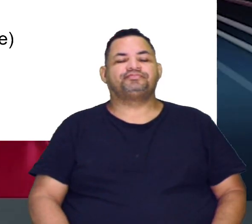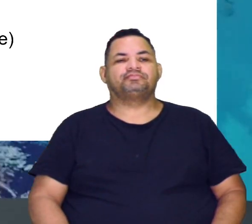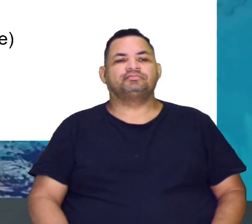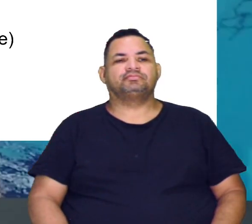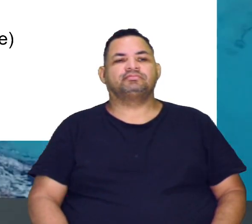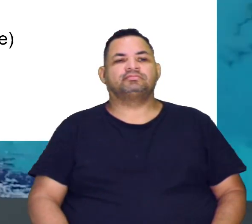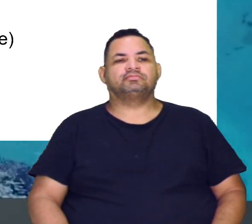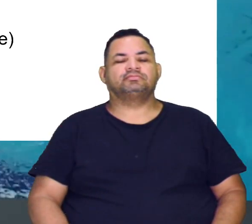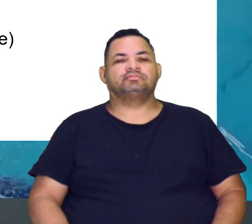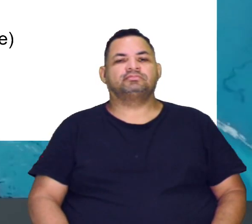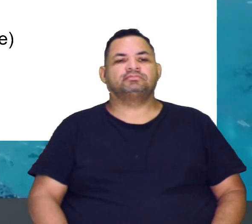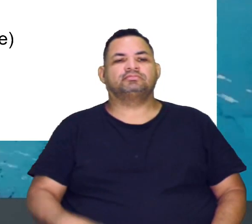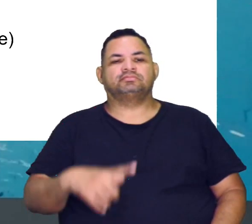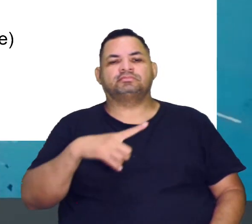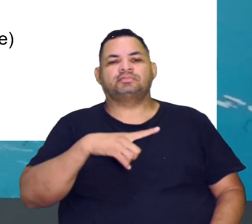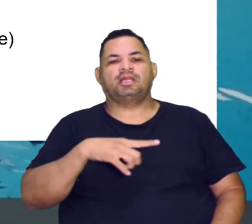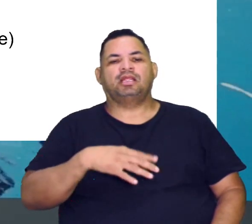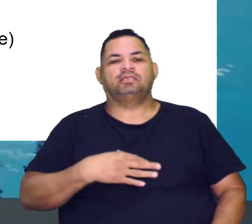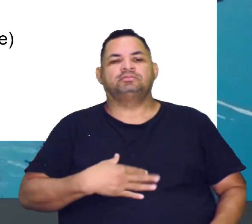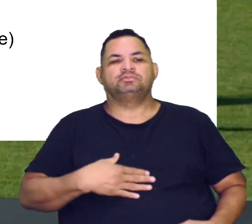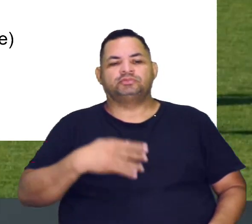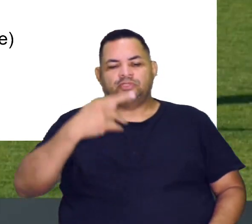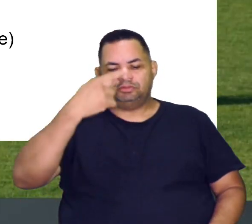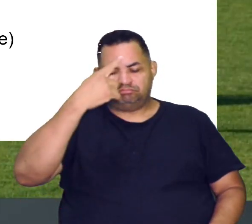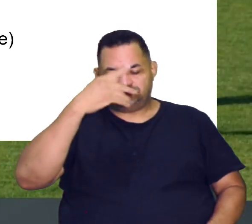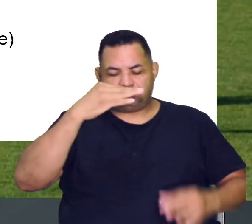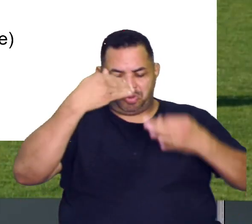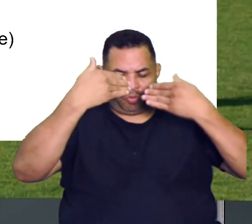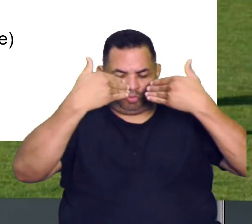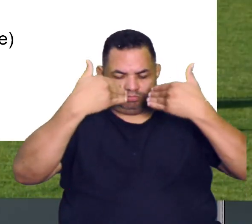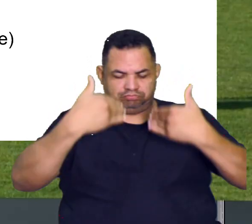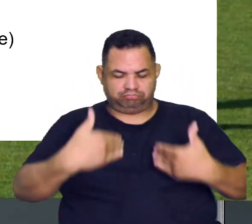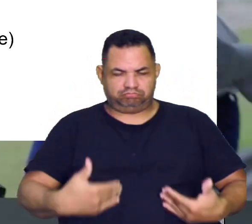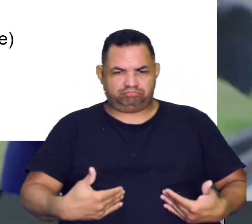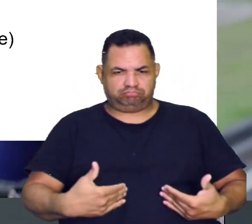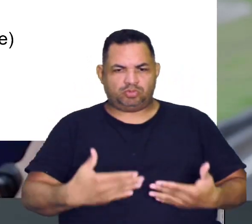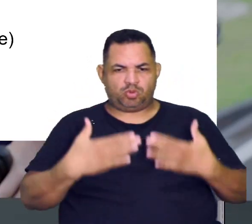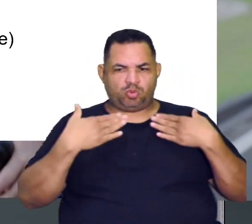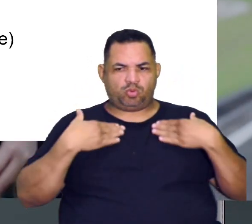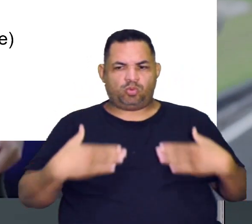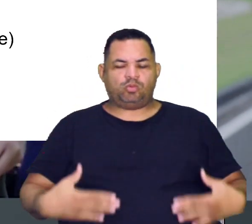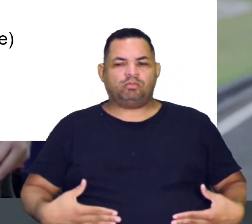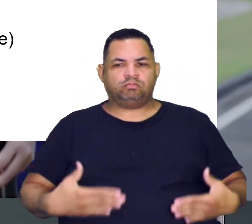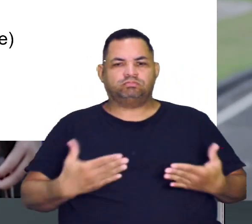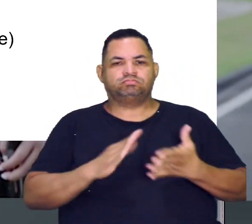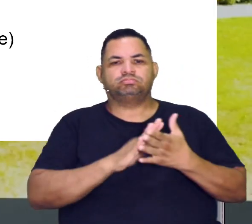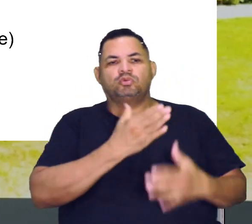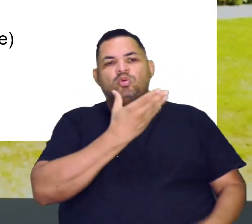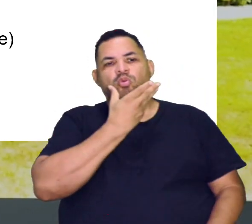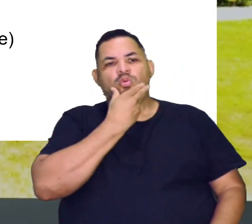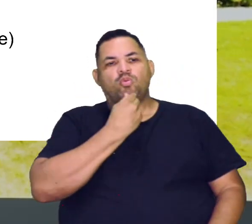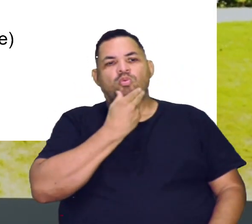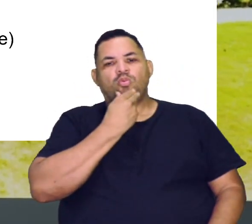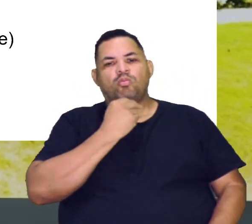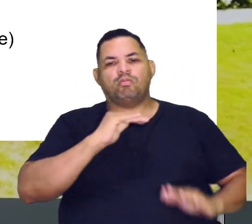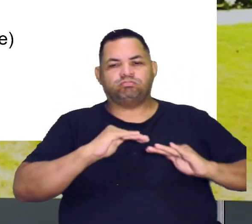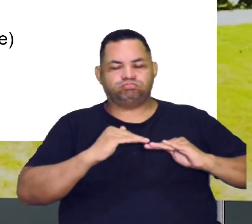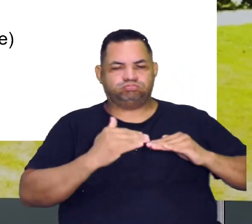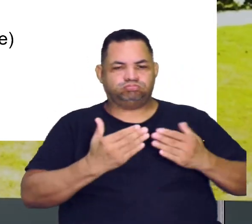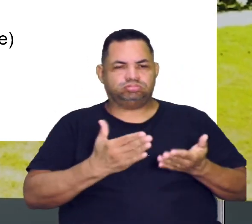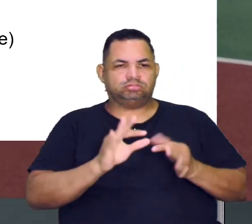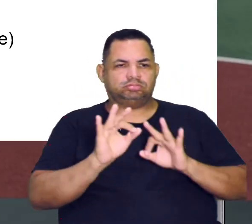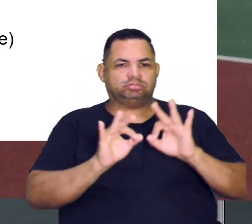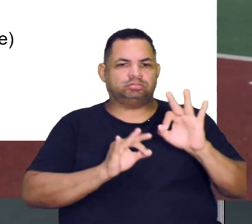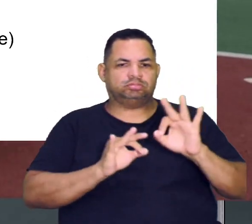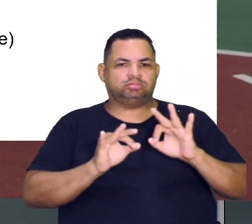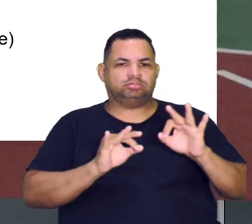assim, um perfil corporal desses indivíduos, né? Que a gente percebe aí de homens com um formato, né?